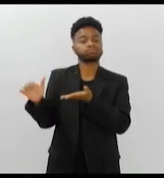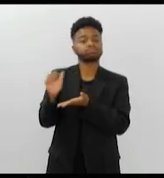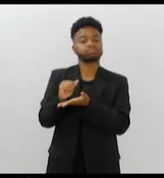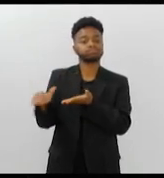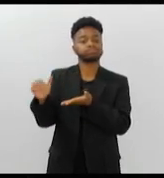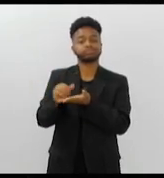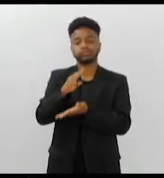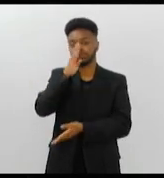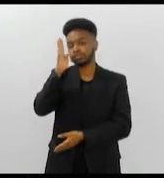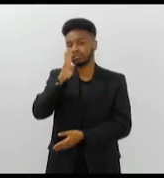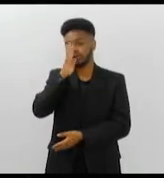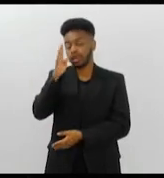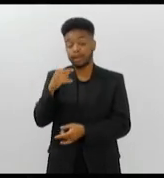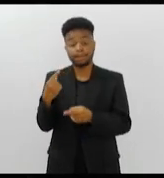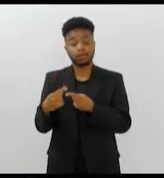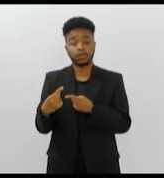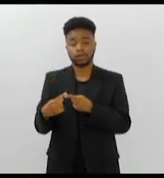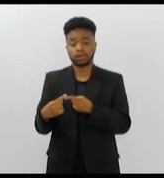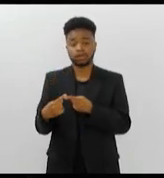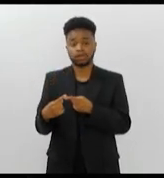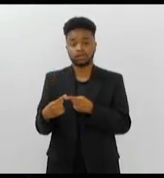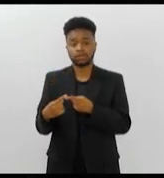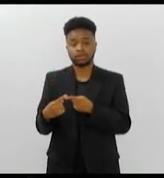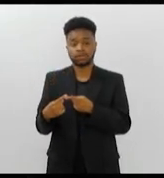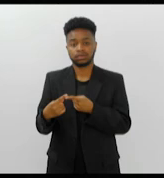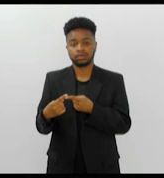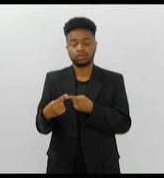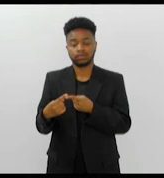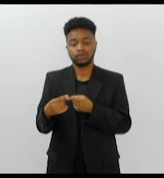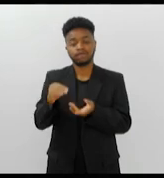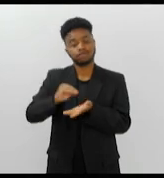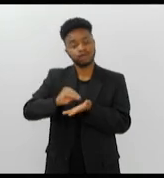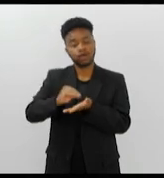janela porque não regulamenta